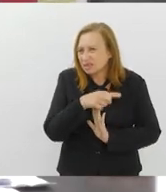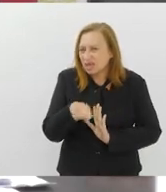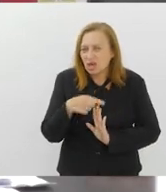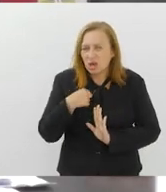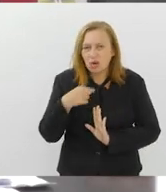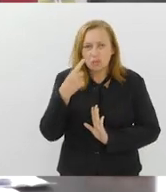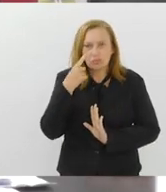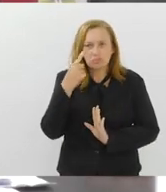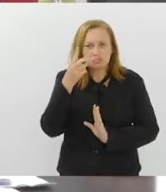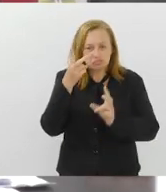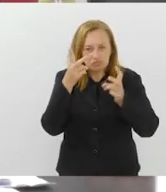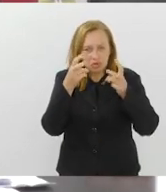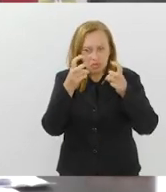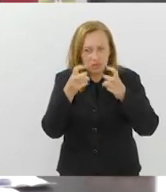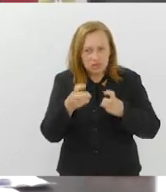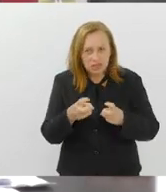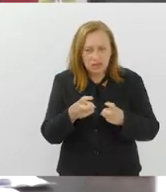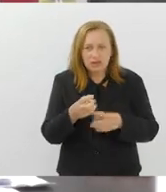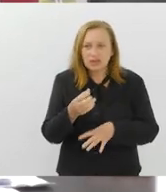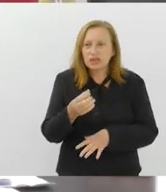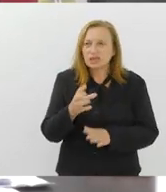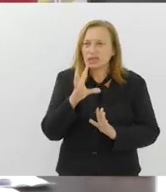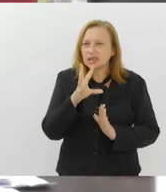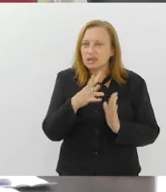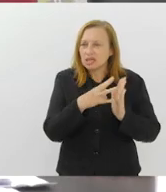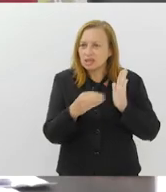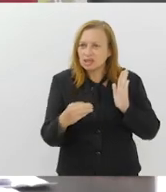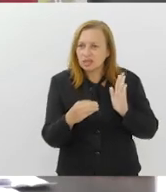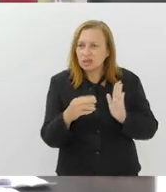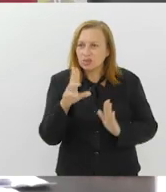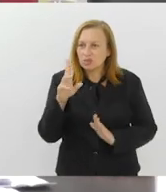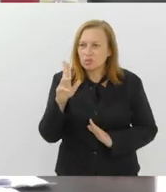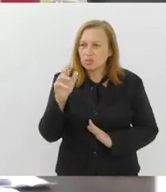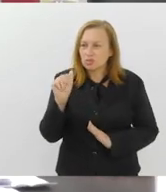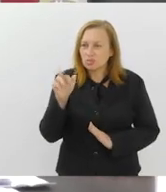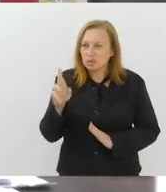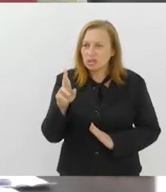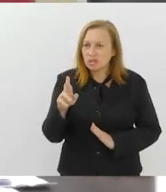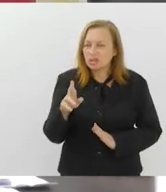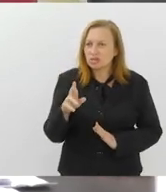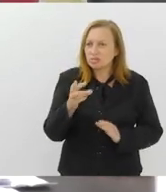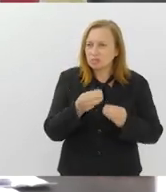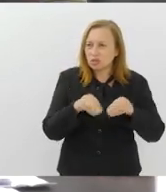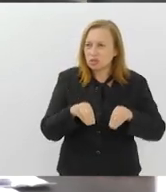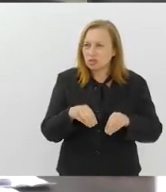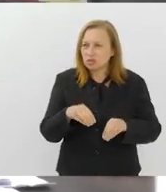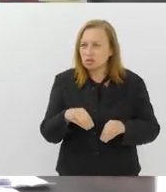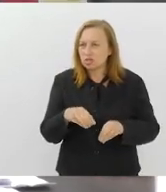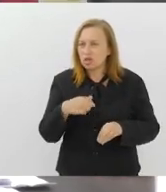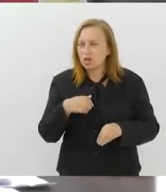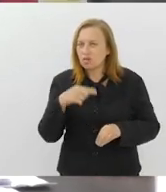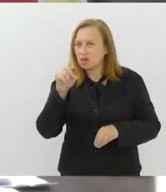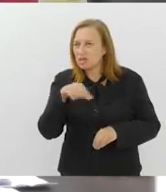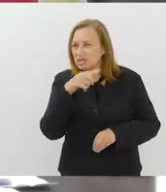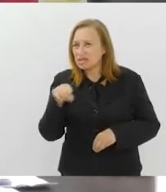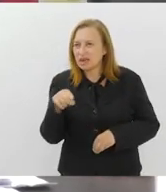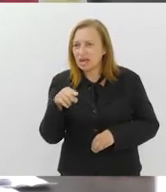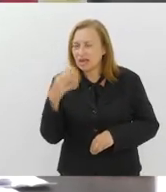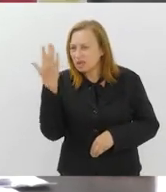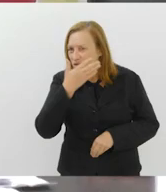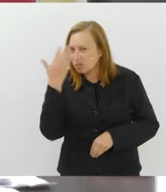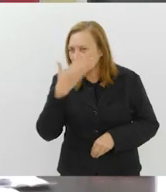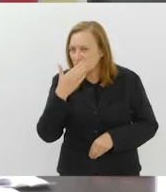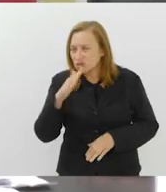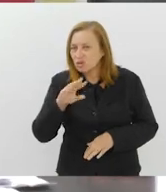observo, exemplo aqui, a UBI está dando prejuízo para mim, vamos tirar e cancela sem olhar aqueles que estão